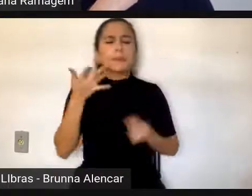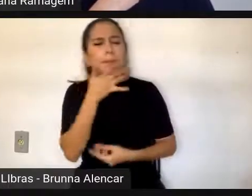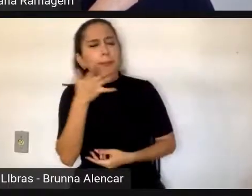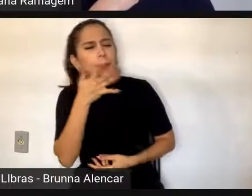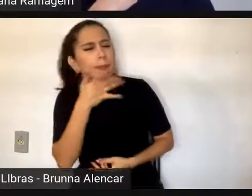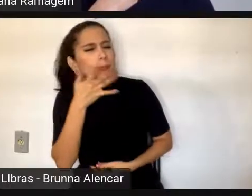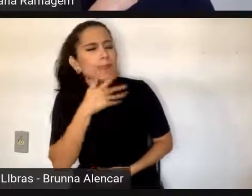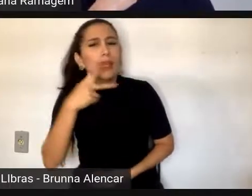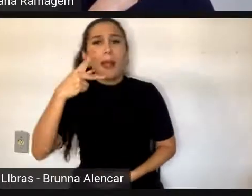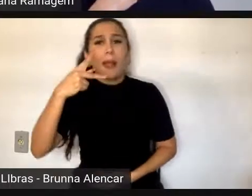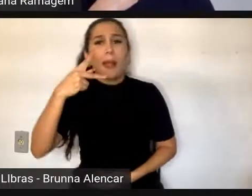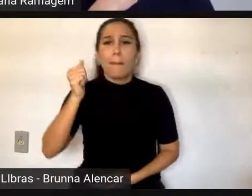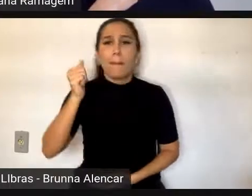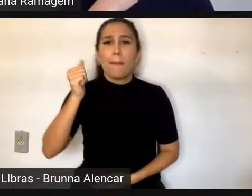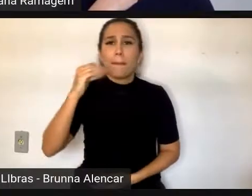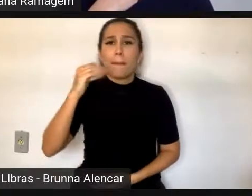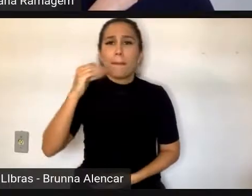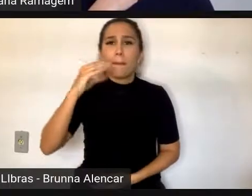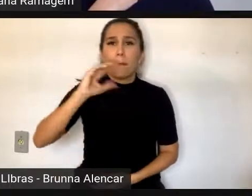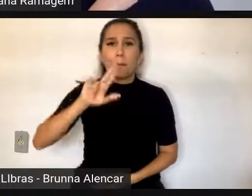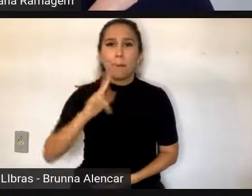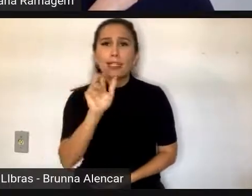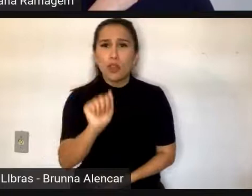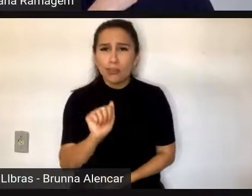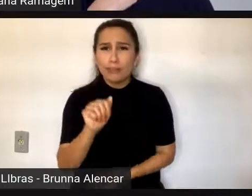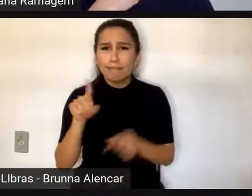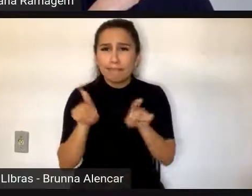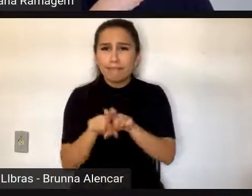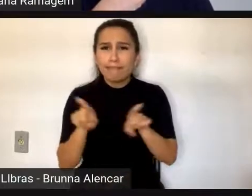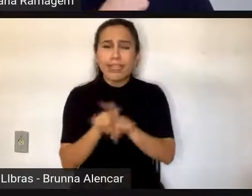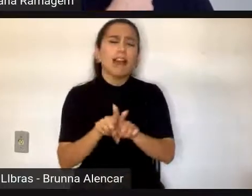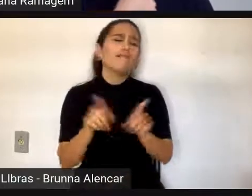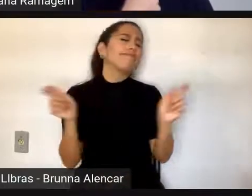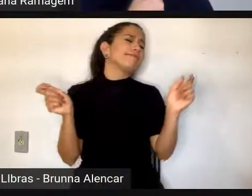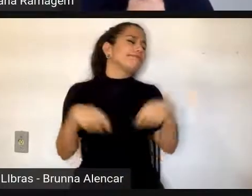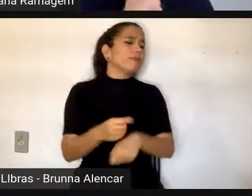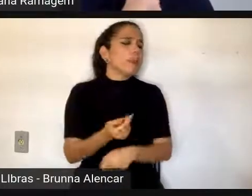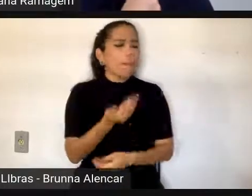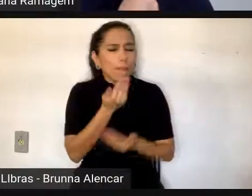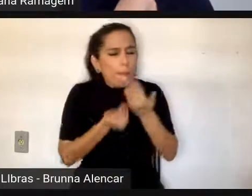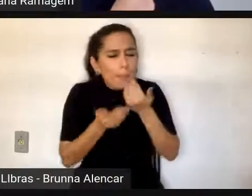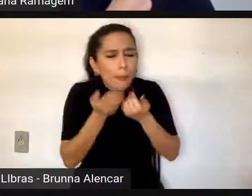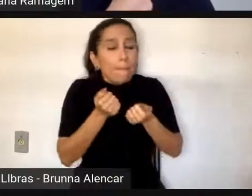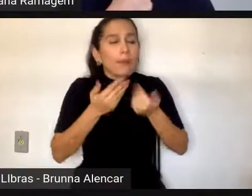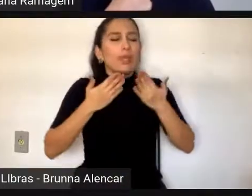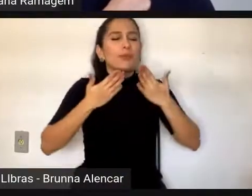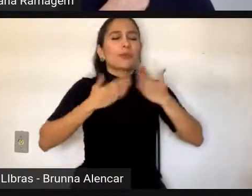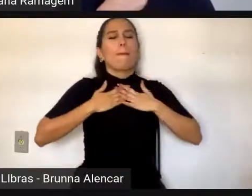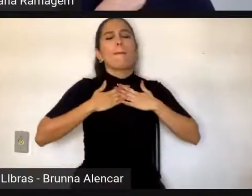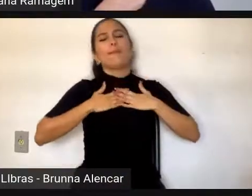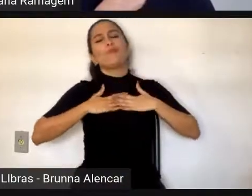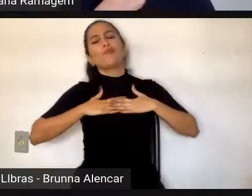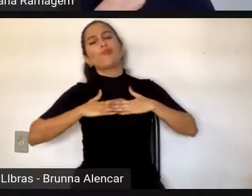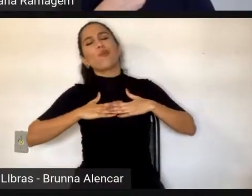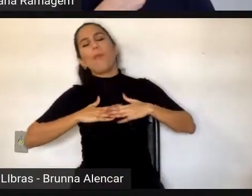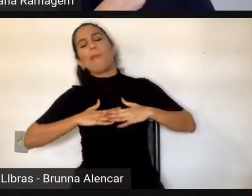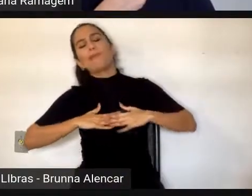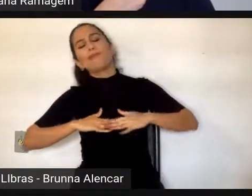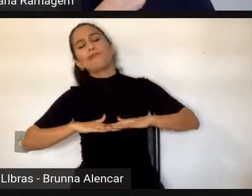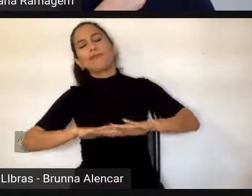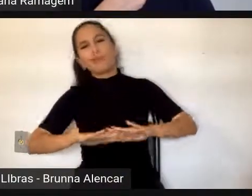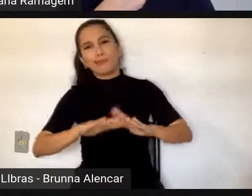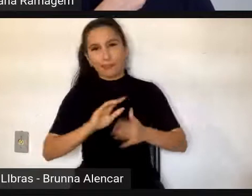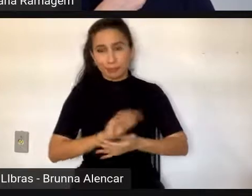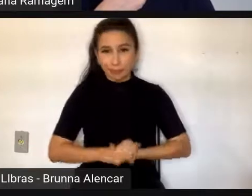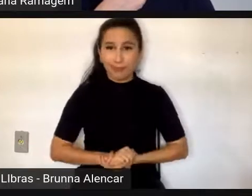vem na porção individual. Claro, a gente tem que tomar cuidado para não comprar o balde da paçoquinha e comer uma atrás da outra, né? A porçãozinha